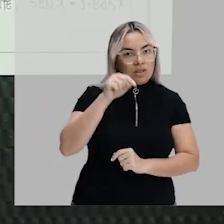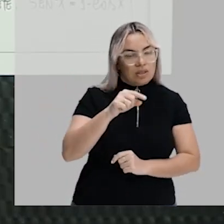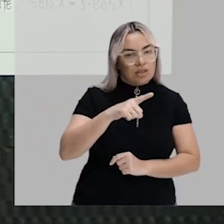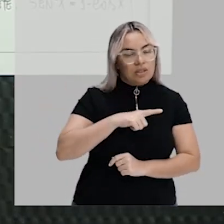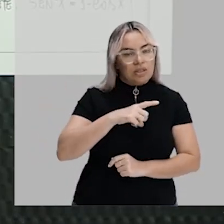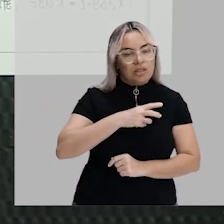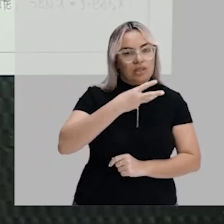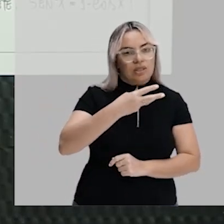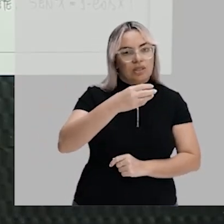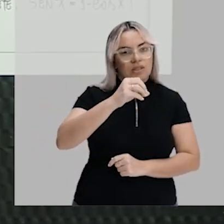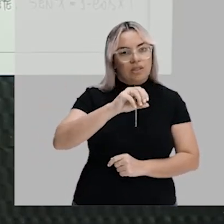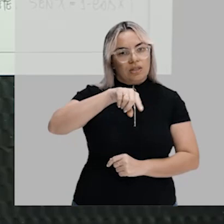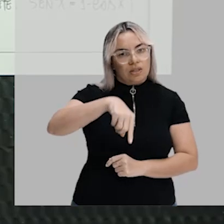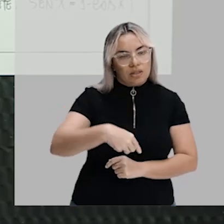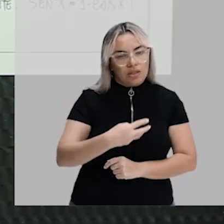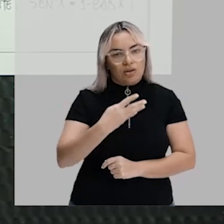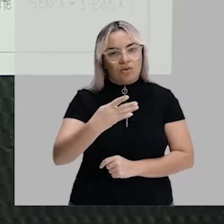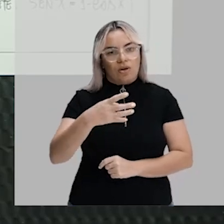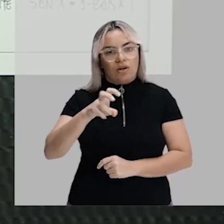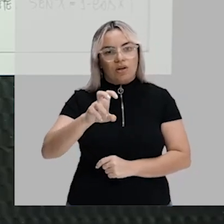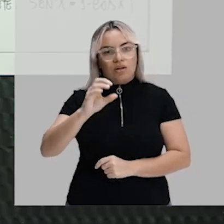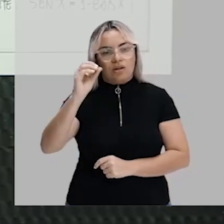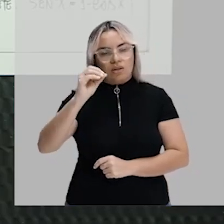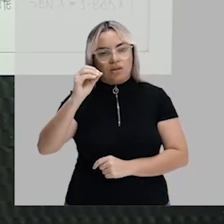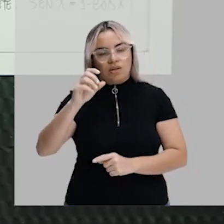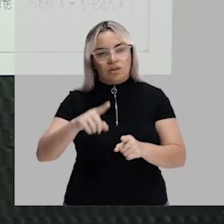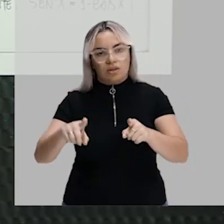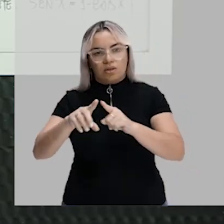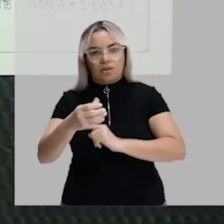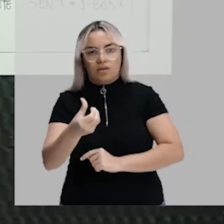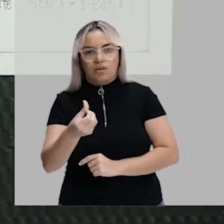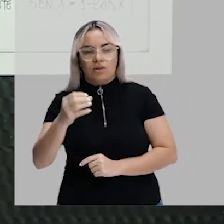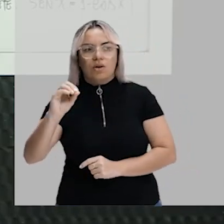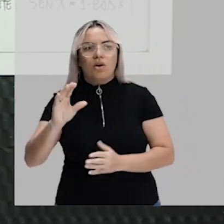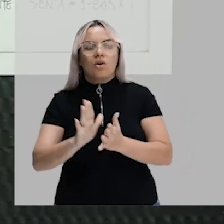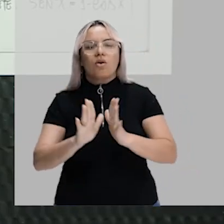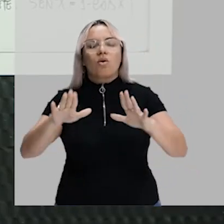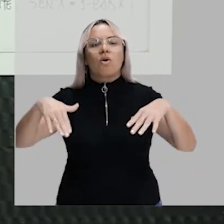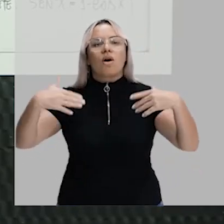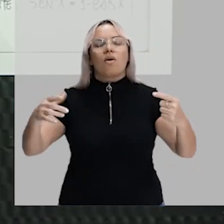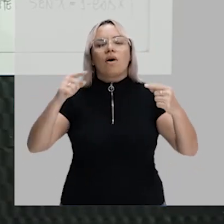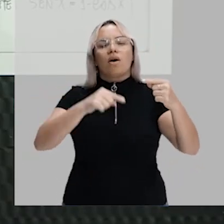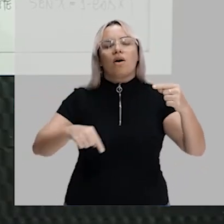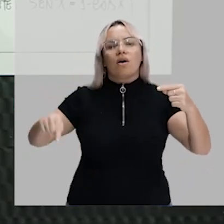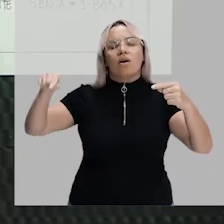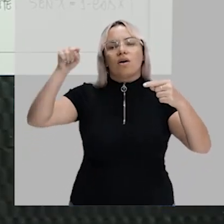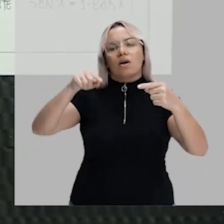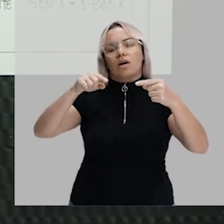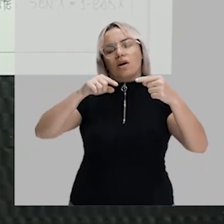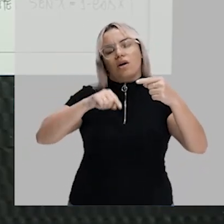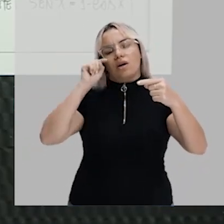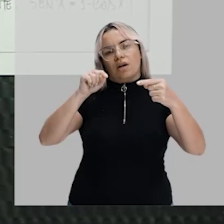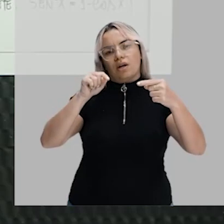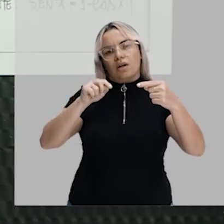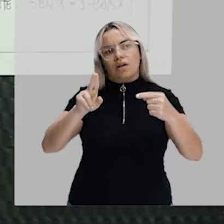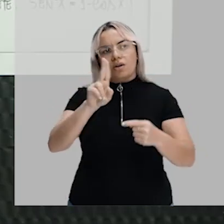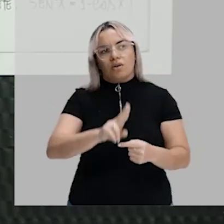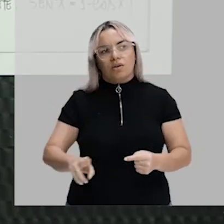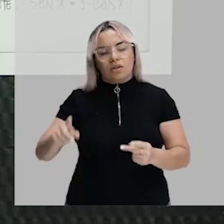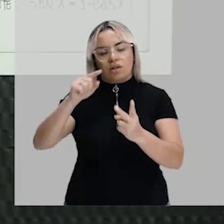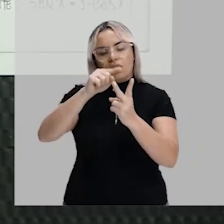então qual é o seno o arco cujo seno é √3 so 2 é o arco de